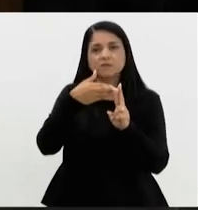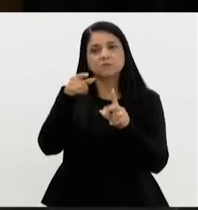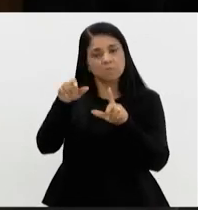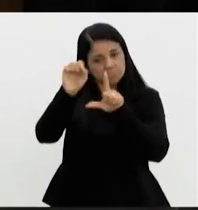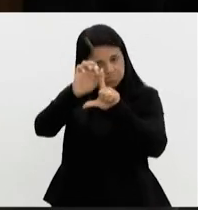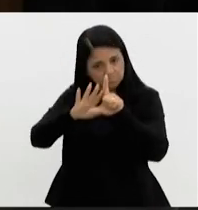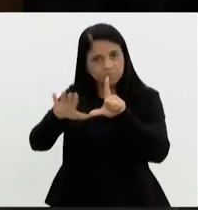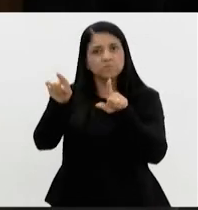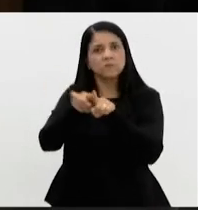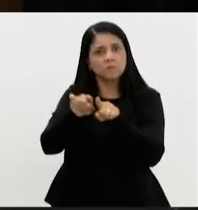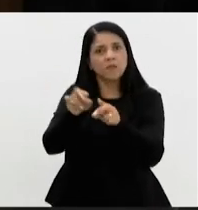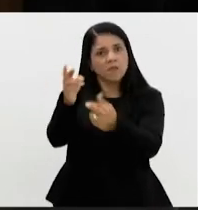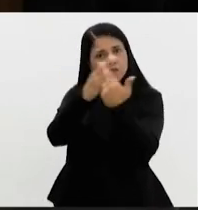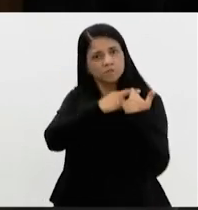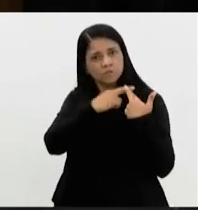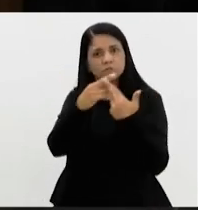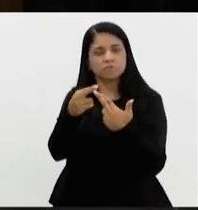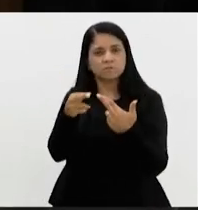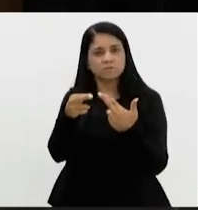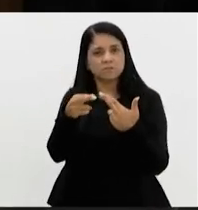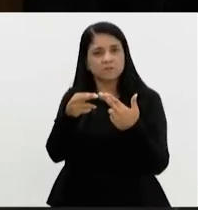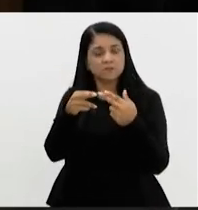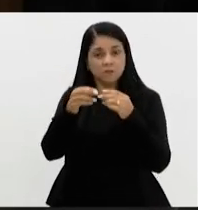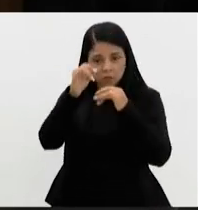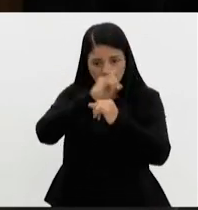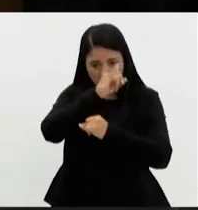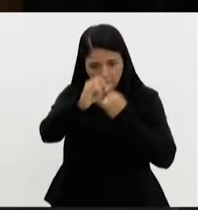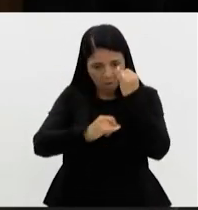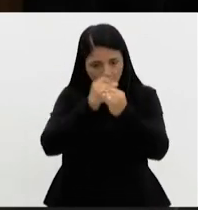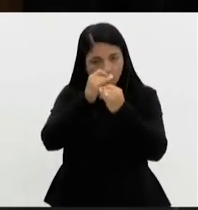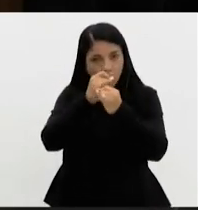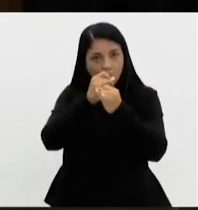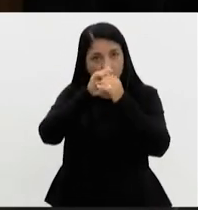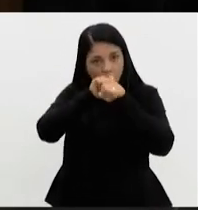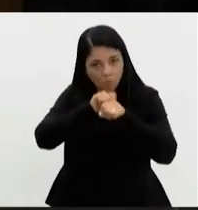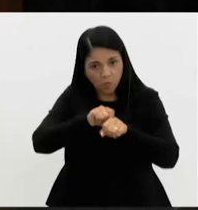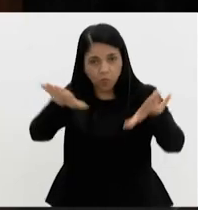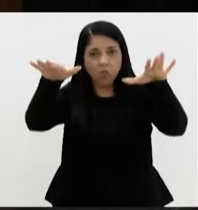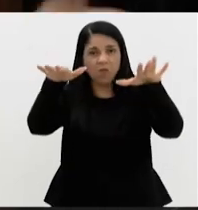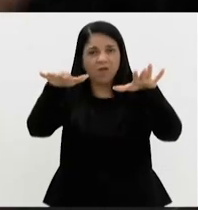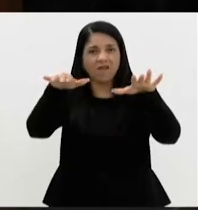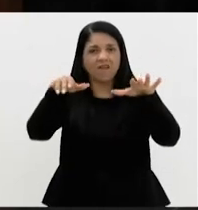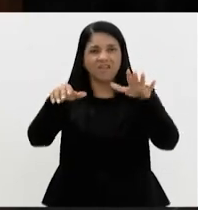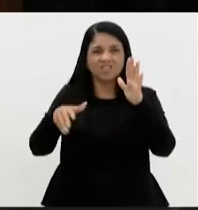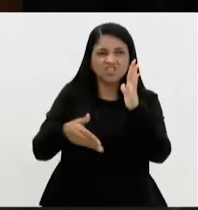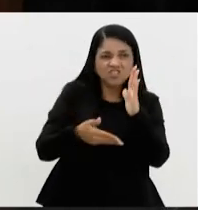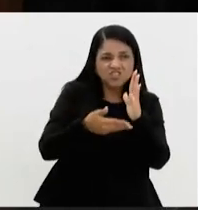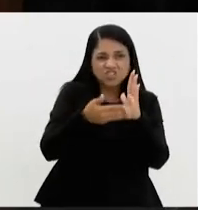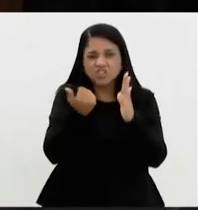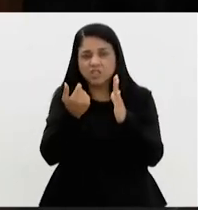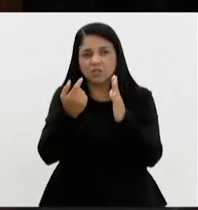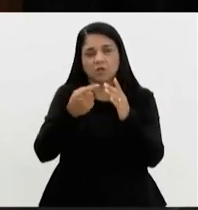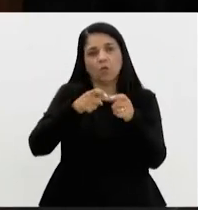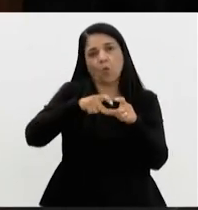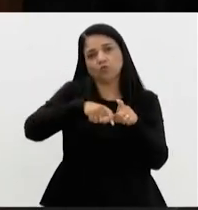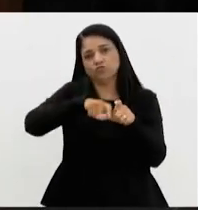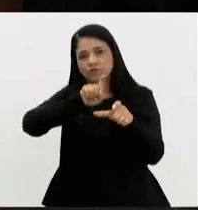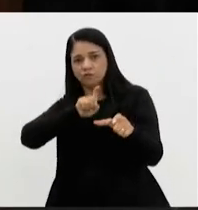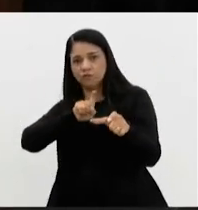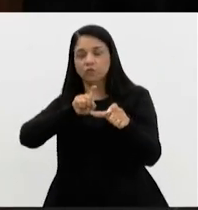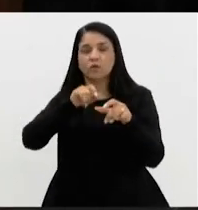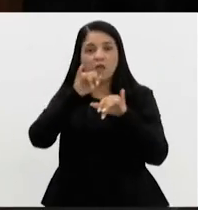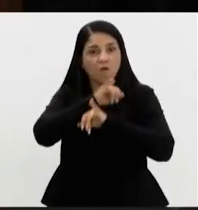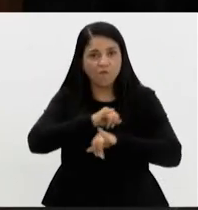também porque depois que lança na internet por mais que se tire ou se vincula aquela informação